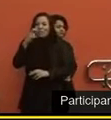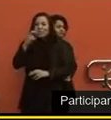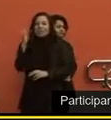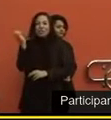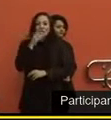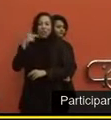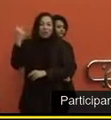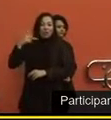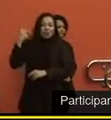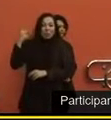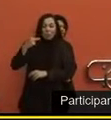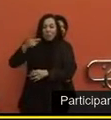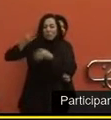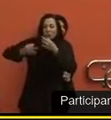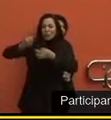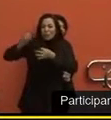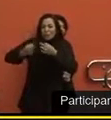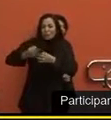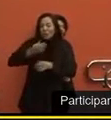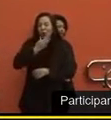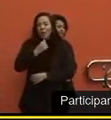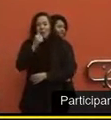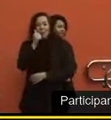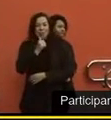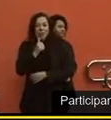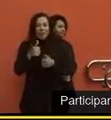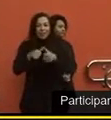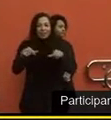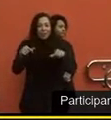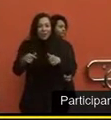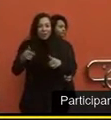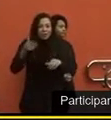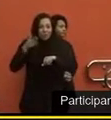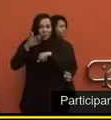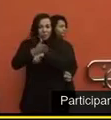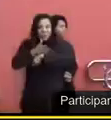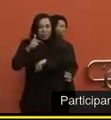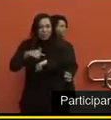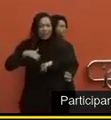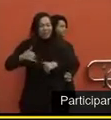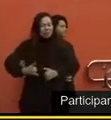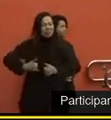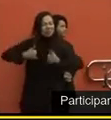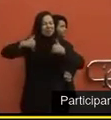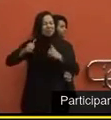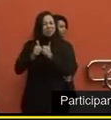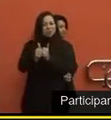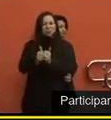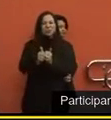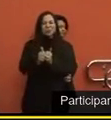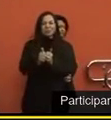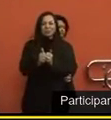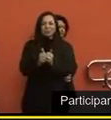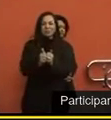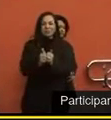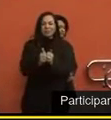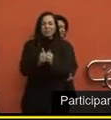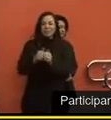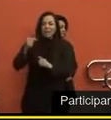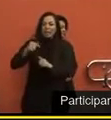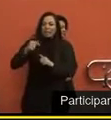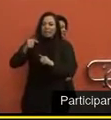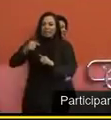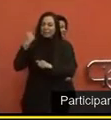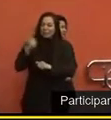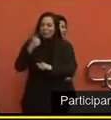novos promotores e promotoras de justiça que hoje tomam posse e que eu me orgulho muito de integrar. A realização da